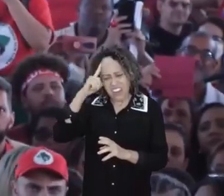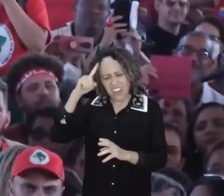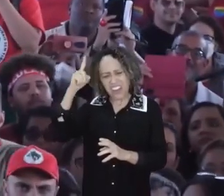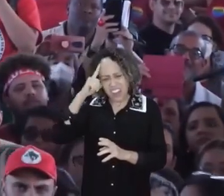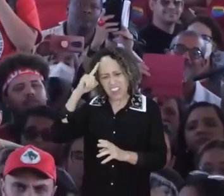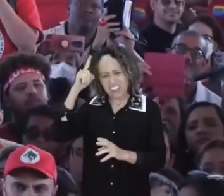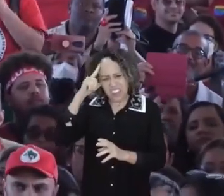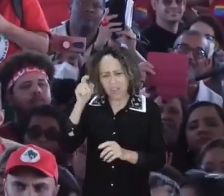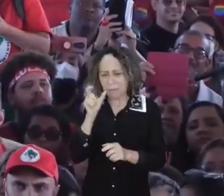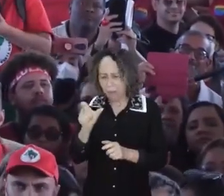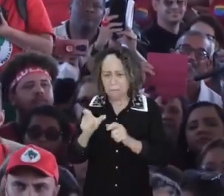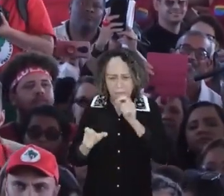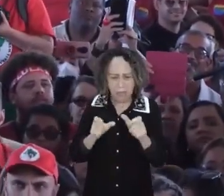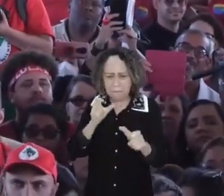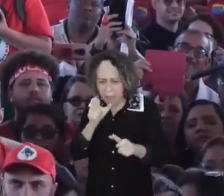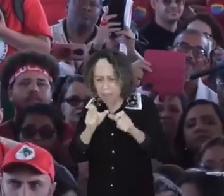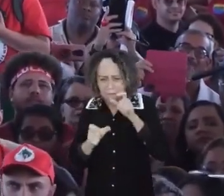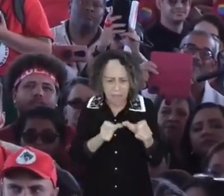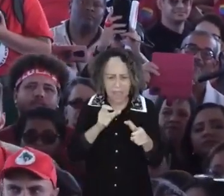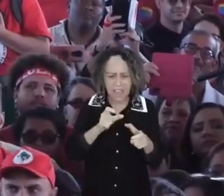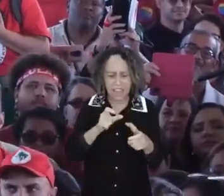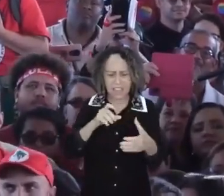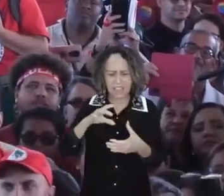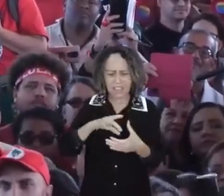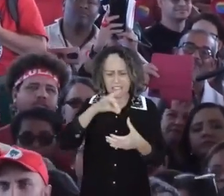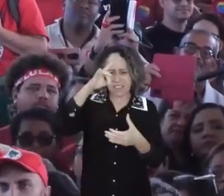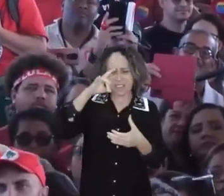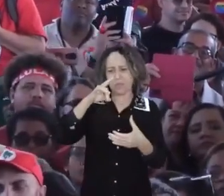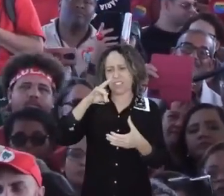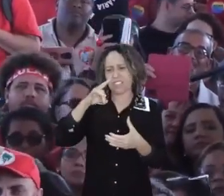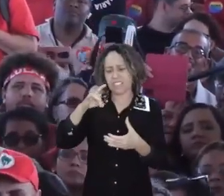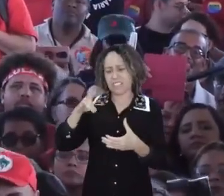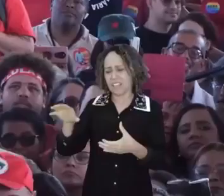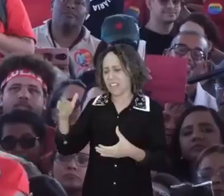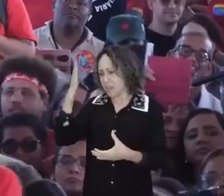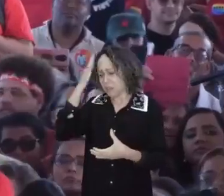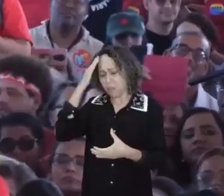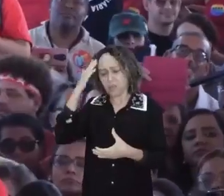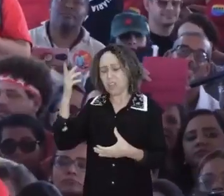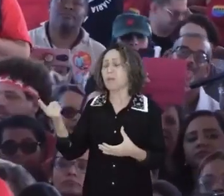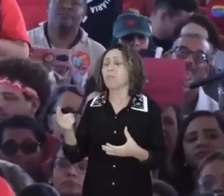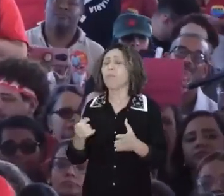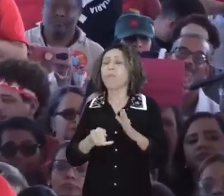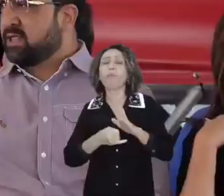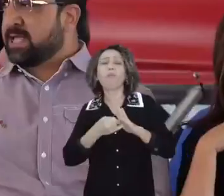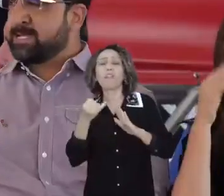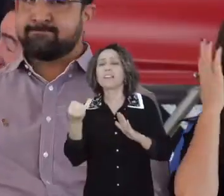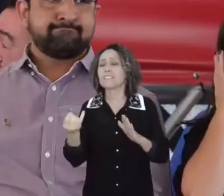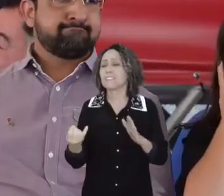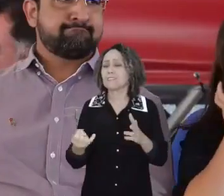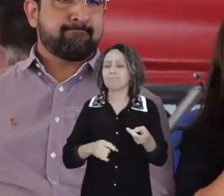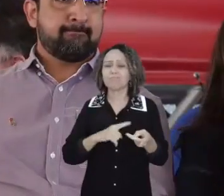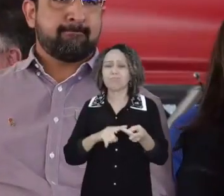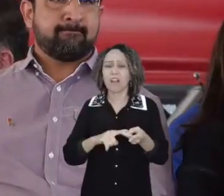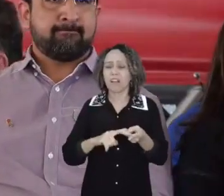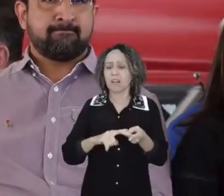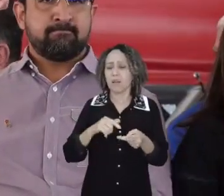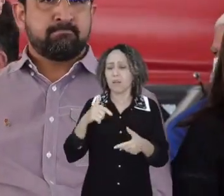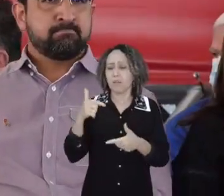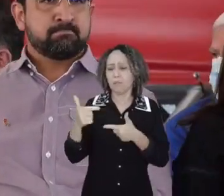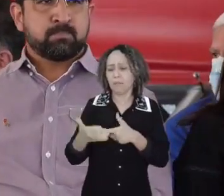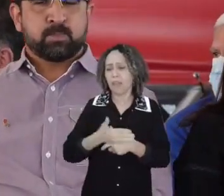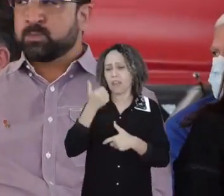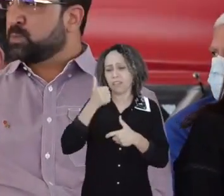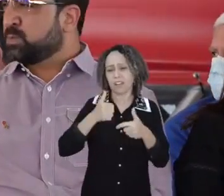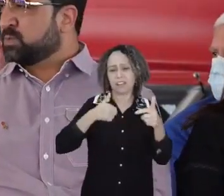Ele não sabe o que falar da inflação, ele não sabe o que fazer para melhorar o emprego, para trazer renda e dignidade para a nossa gente.